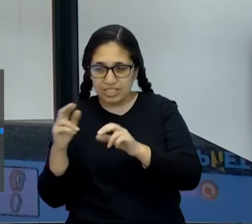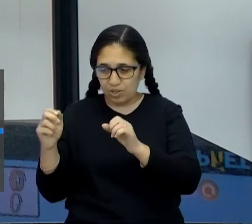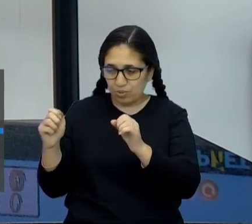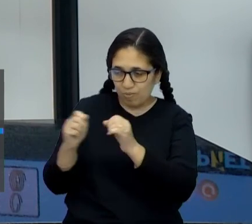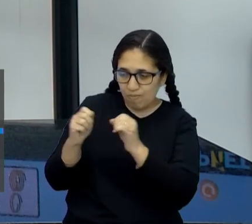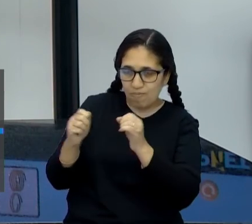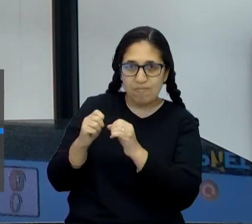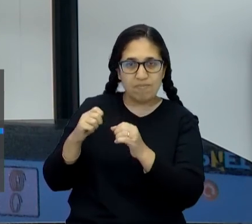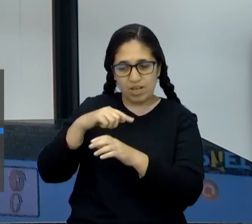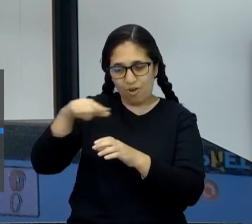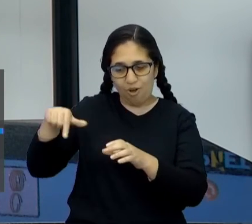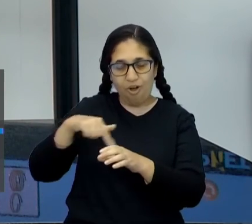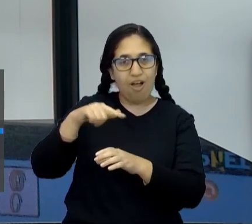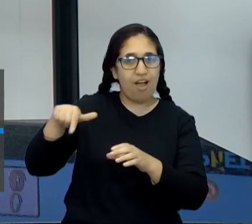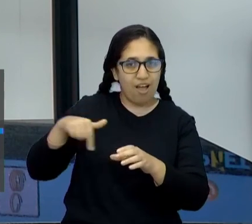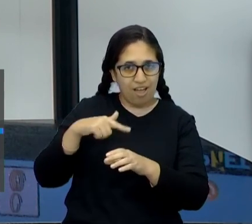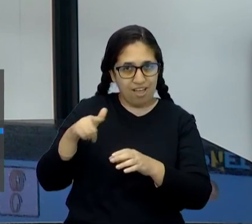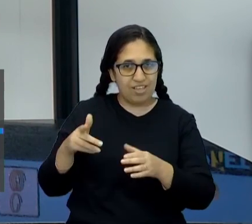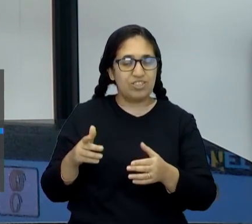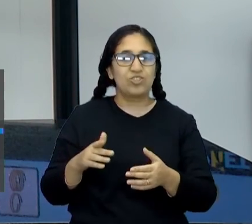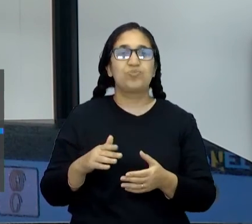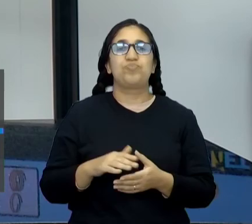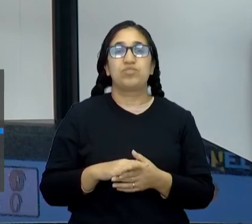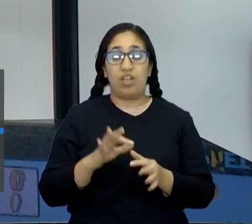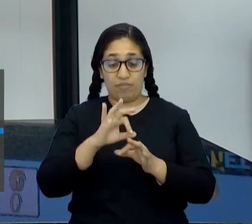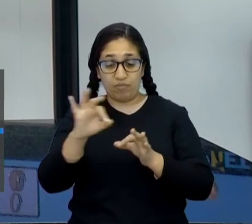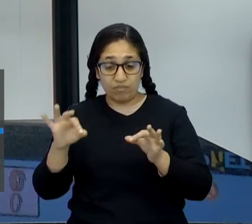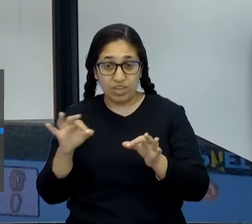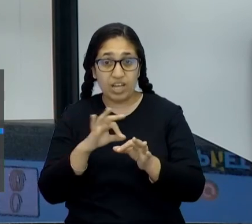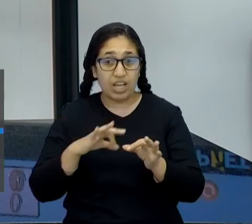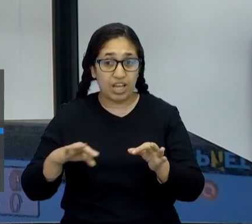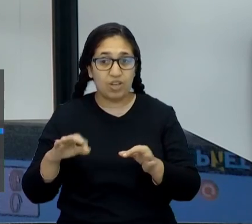ímã e corrente, né? Ímã e fios.